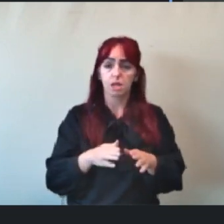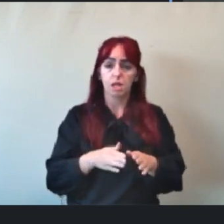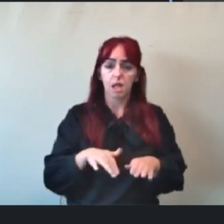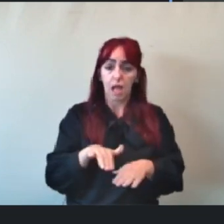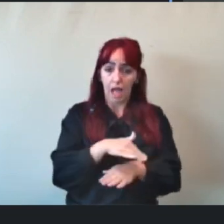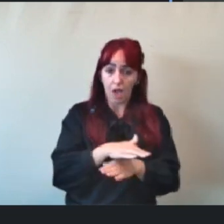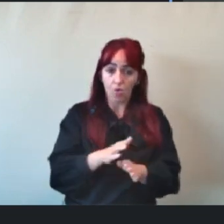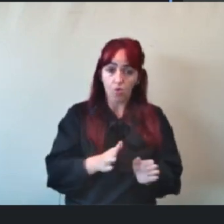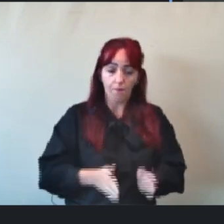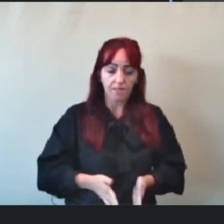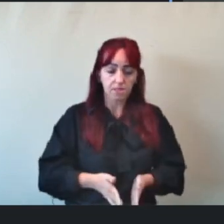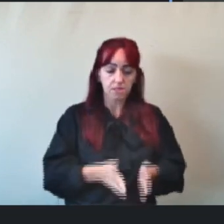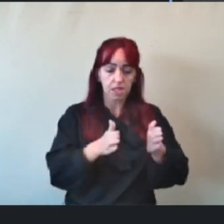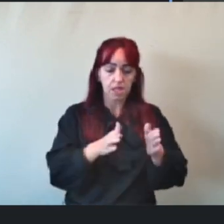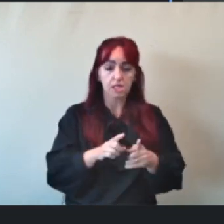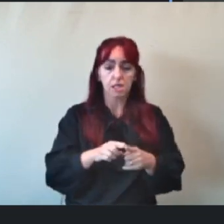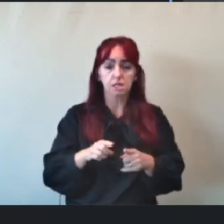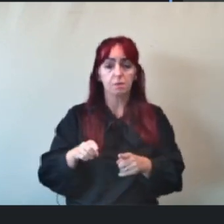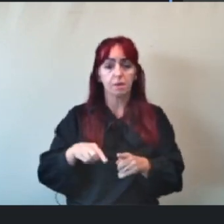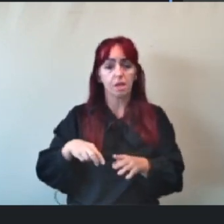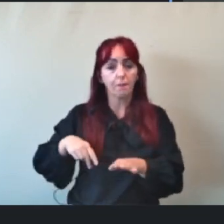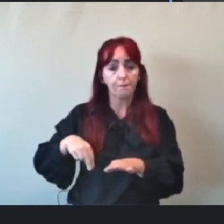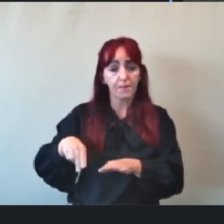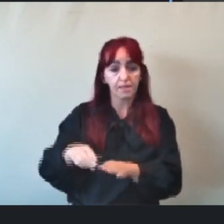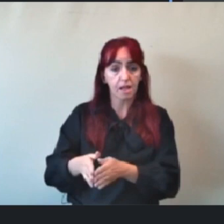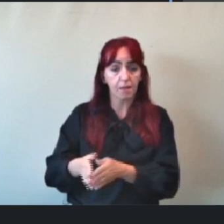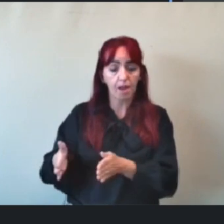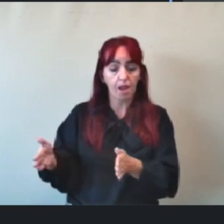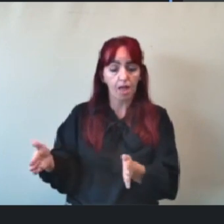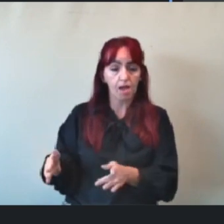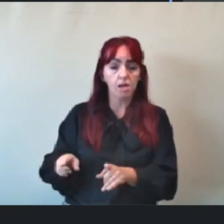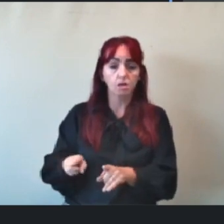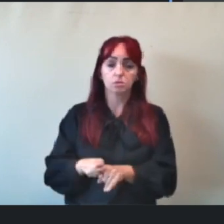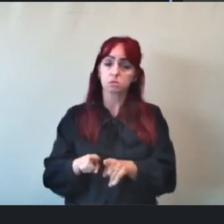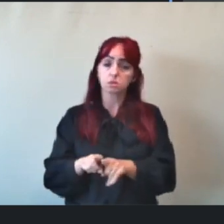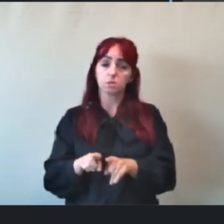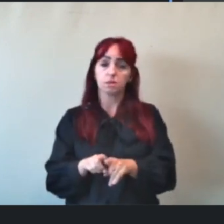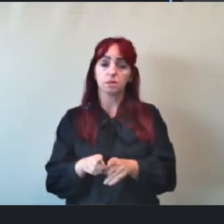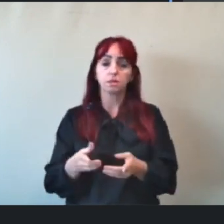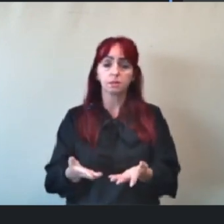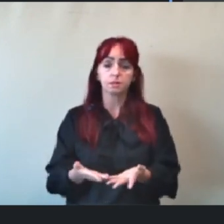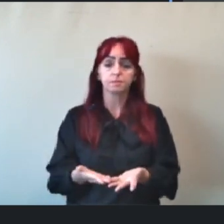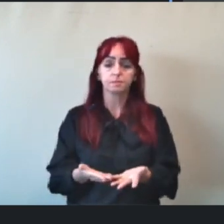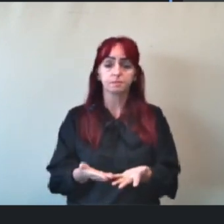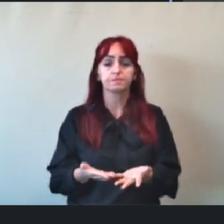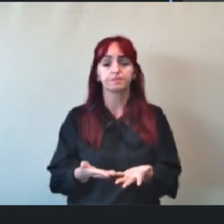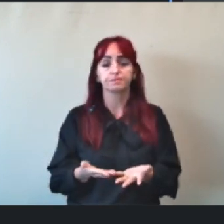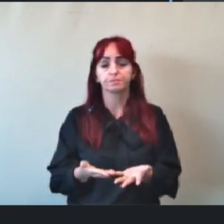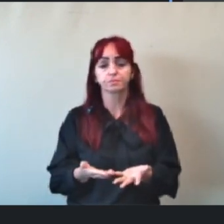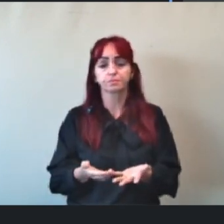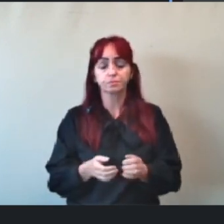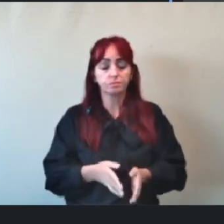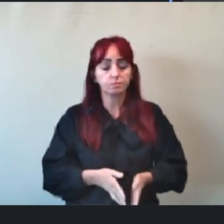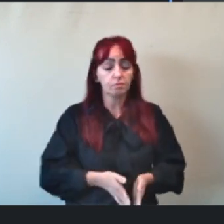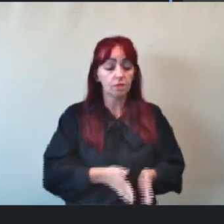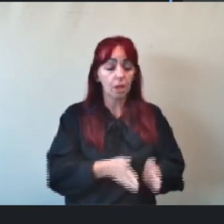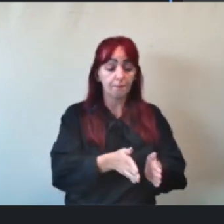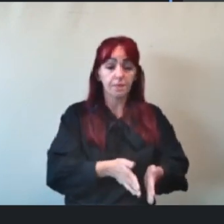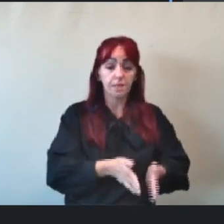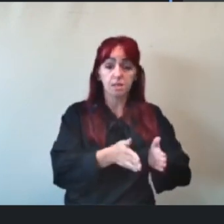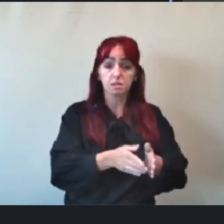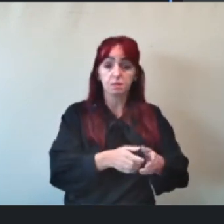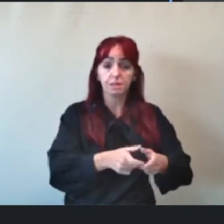mais larga, a calçada mais estreita no trecho, a pista mais, mais larga,